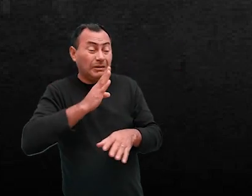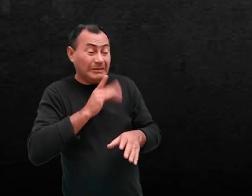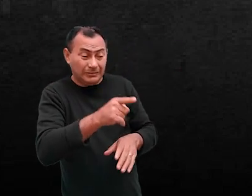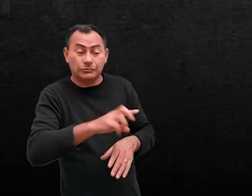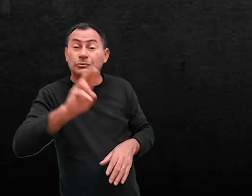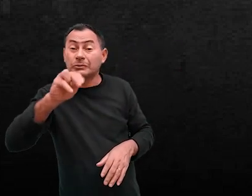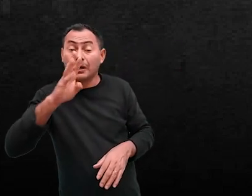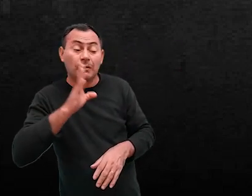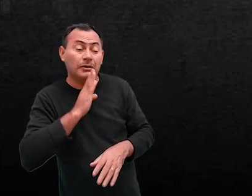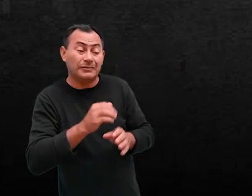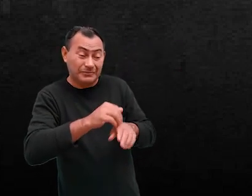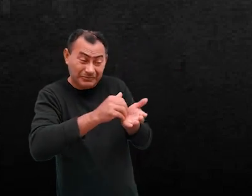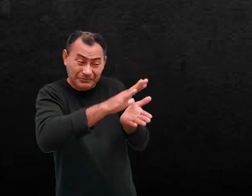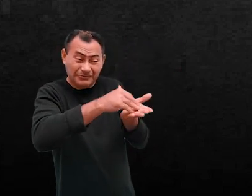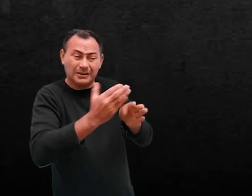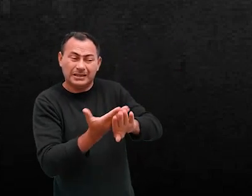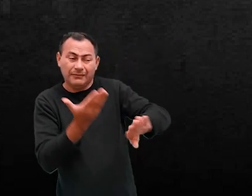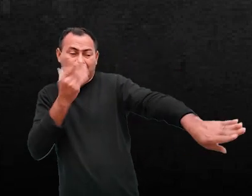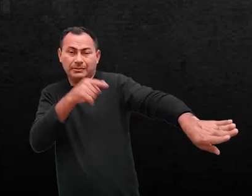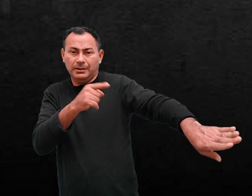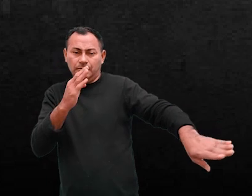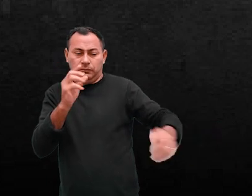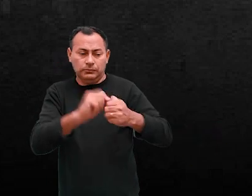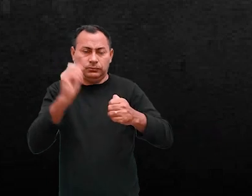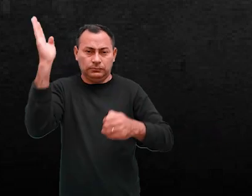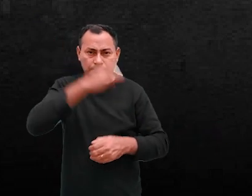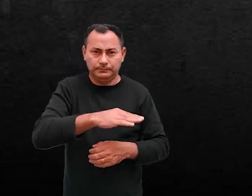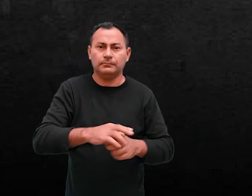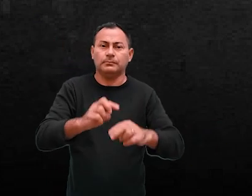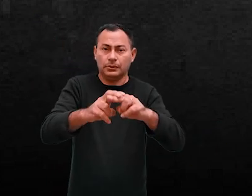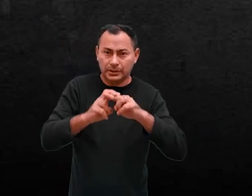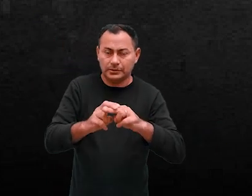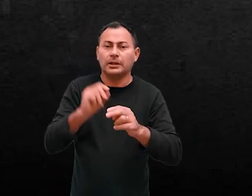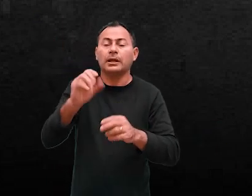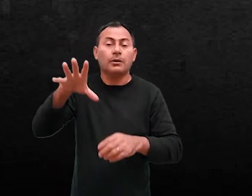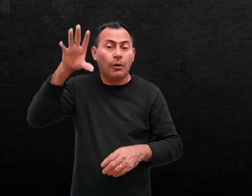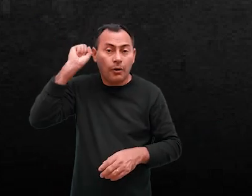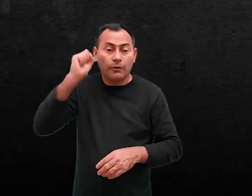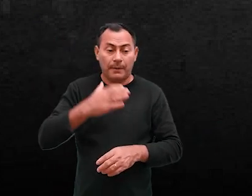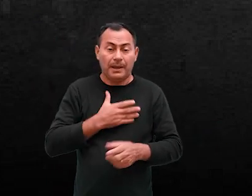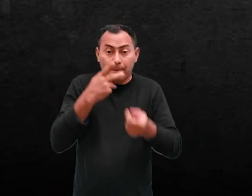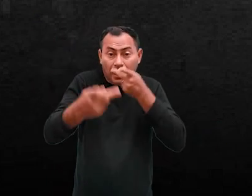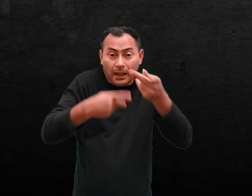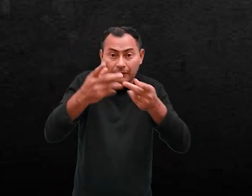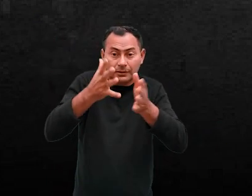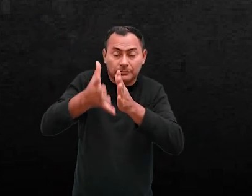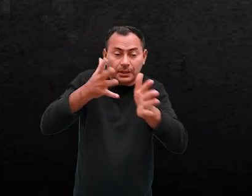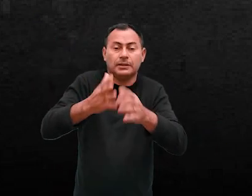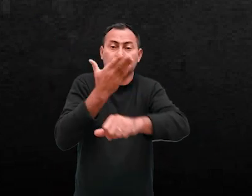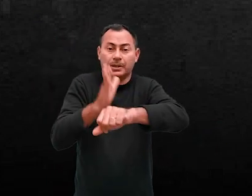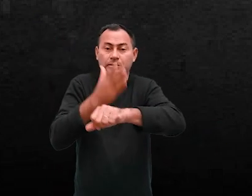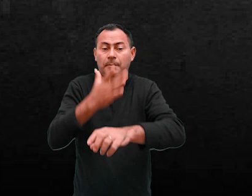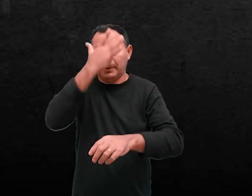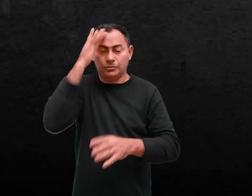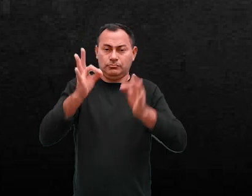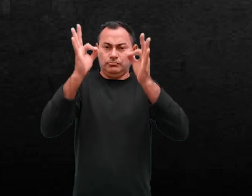conheci. Afastem-se de mim, vocês que praticam o mal. Portanto, Quem ouve essas minhas palavras e as pratica é